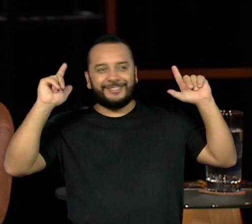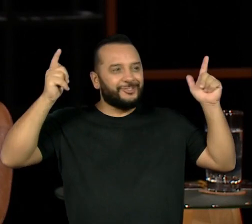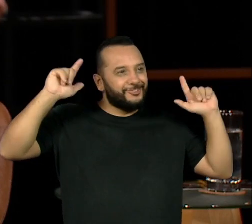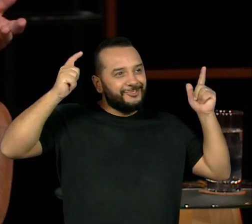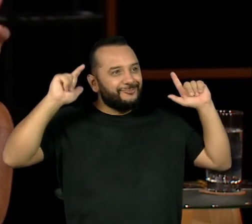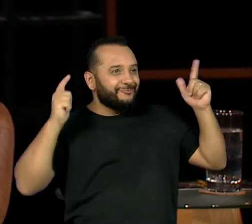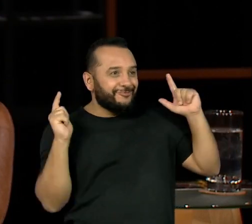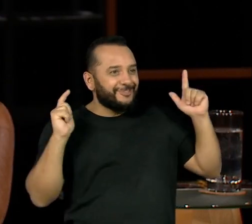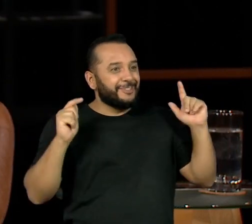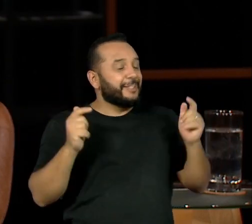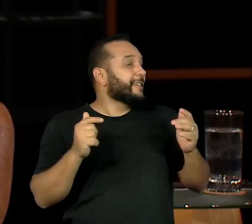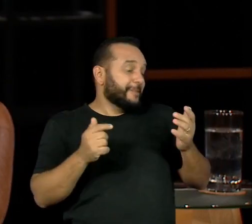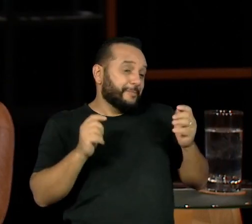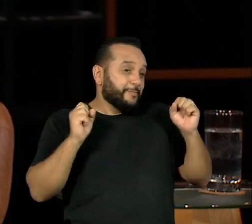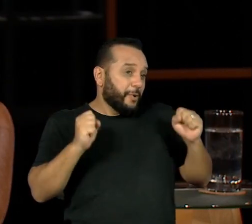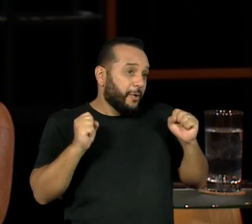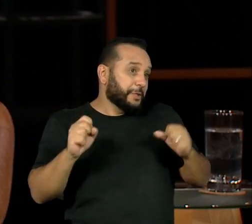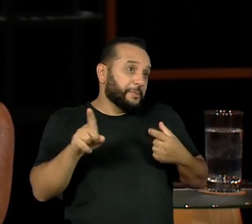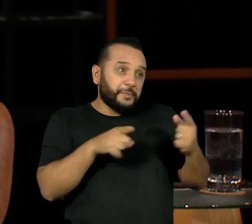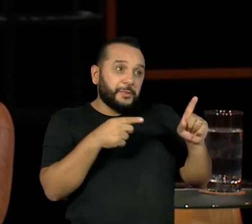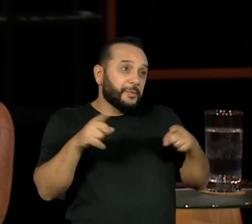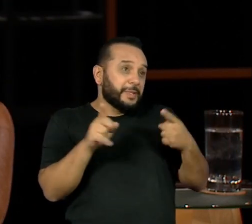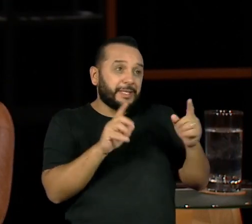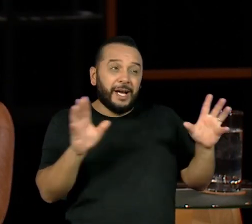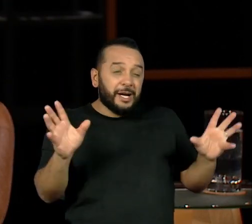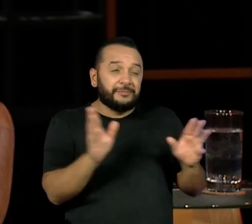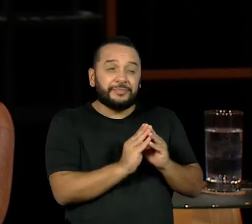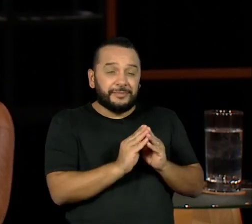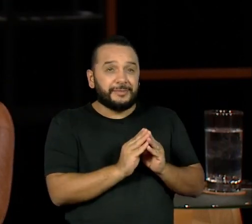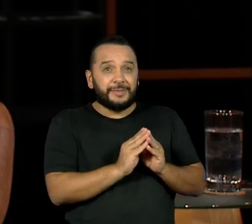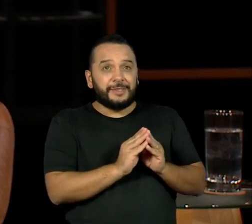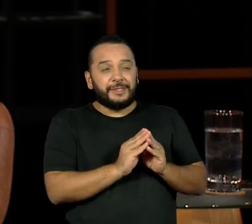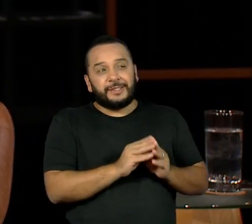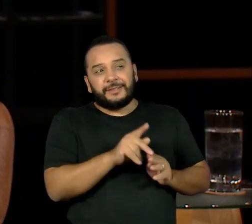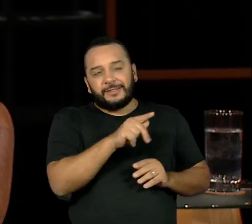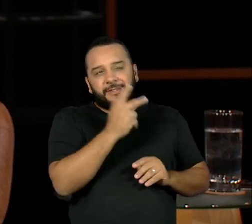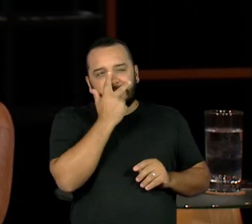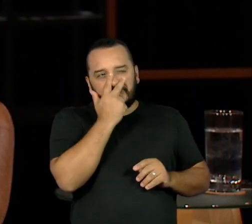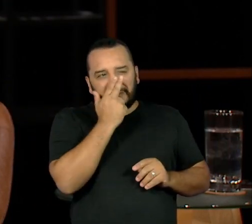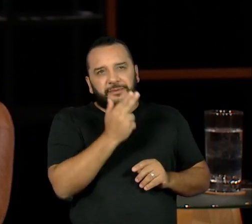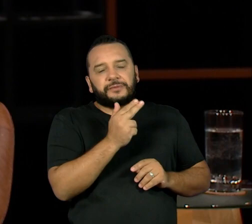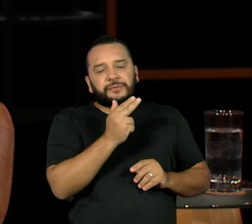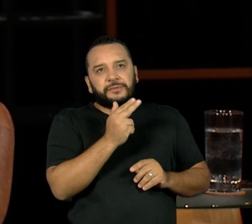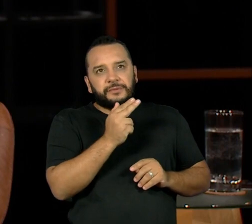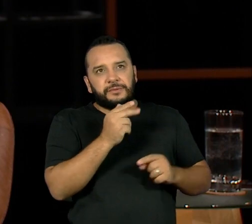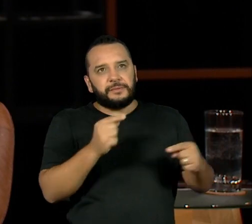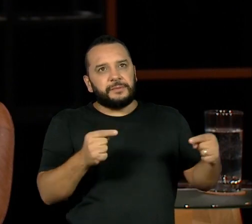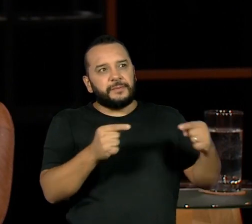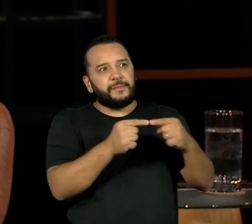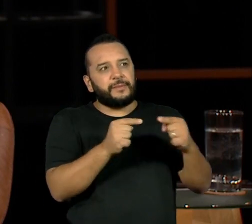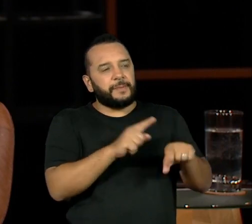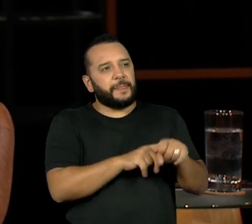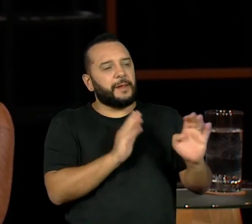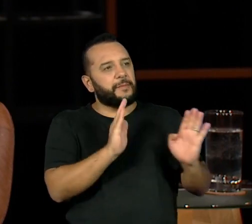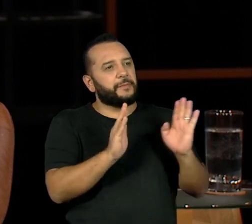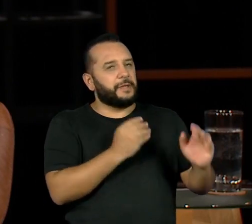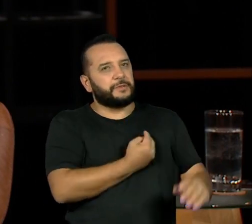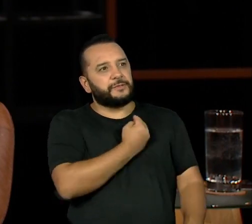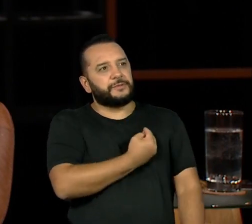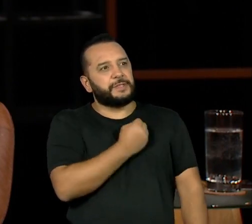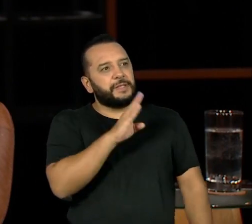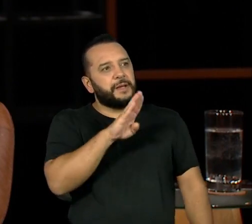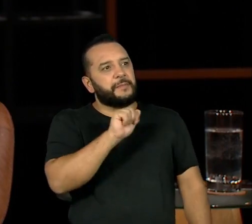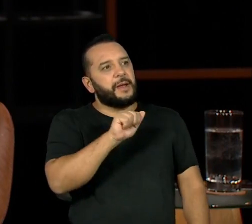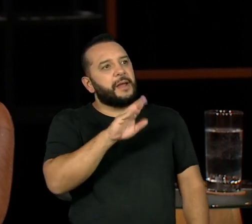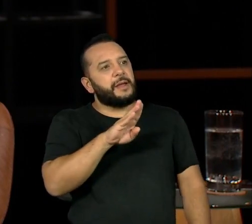terminar com um pouquinho de música, você podia mostrar para a gente alguma coisa que você acha que tem a ver com o seu momento de vida, com a Baby do